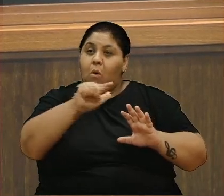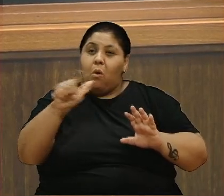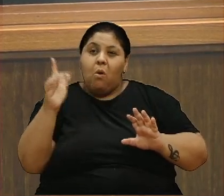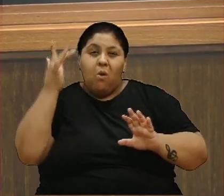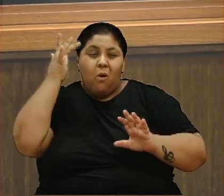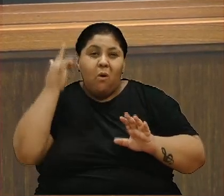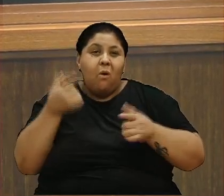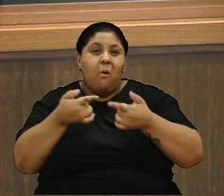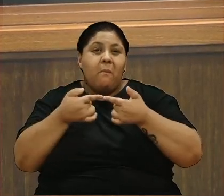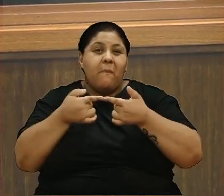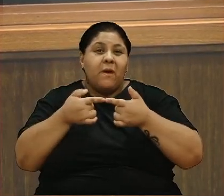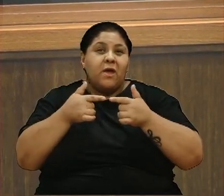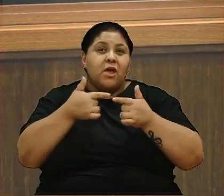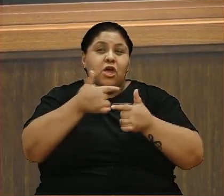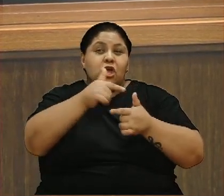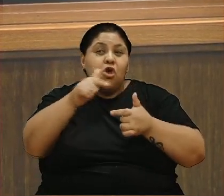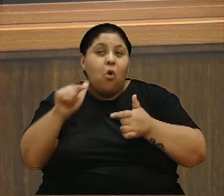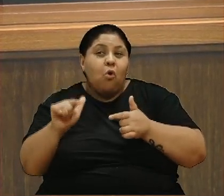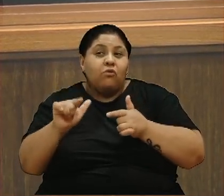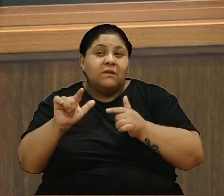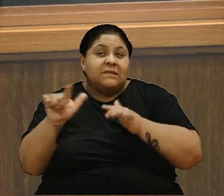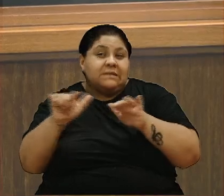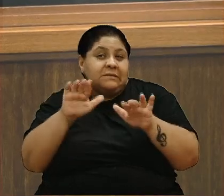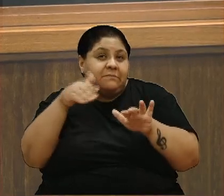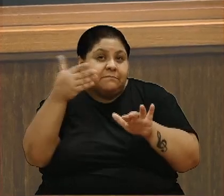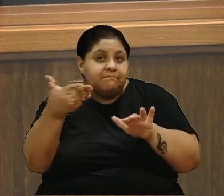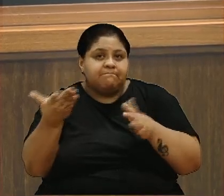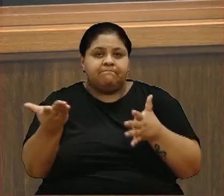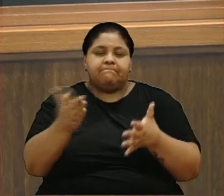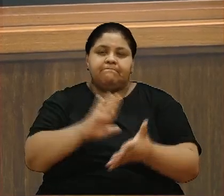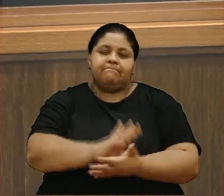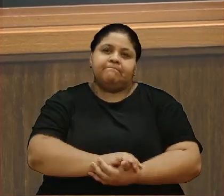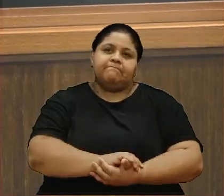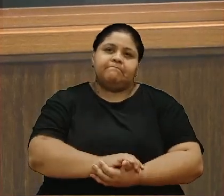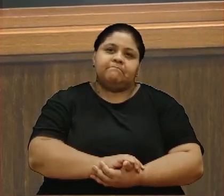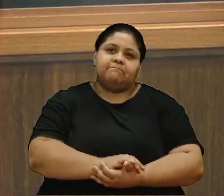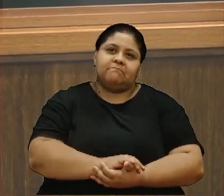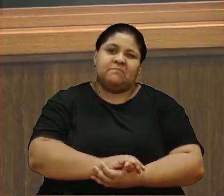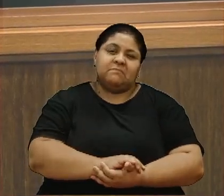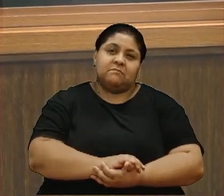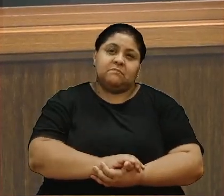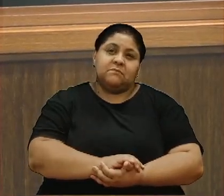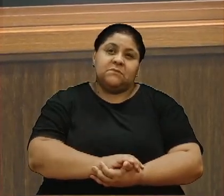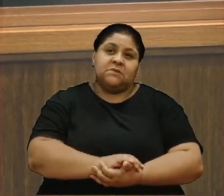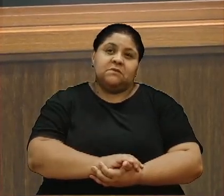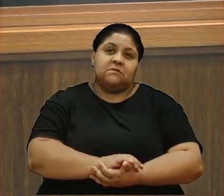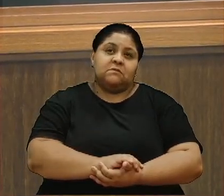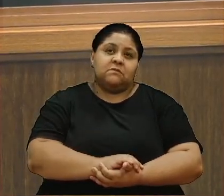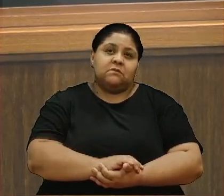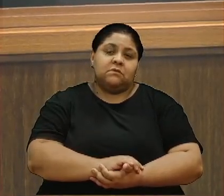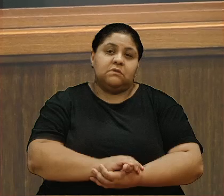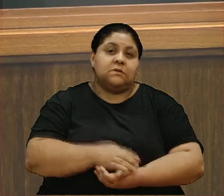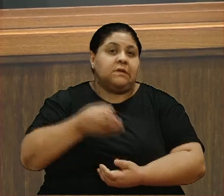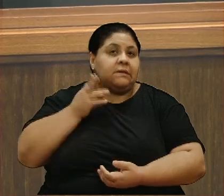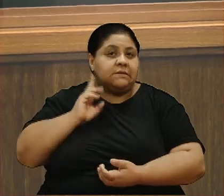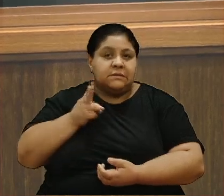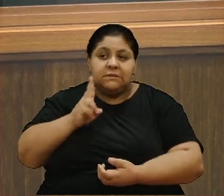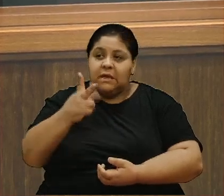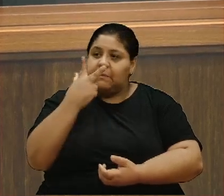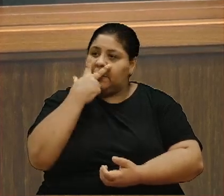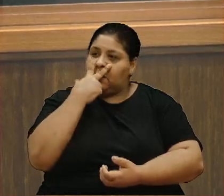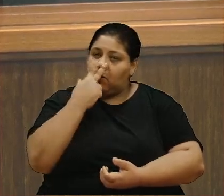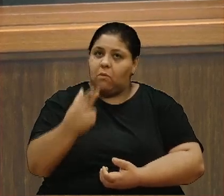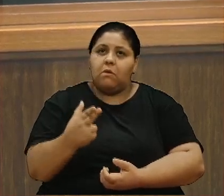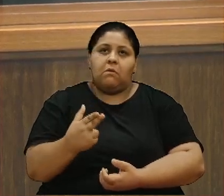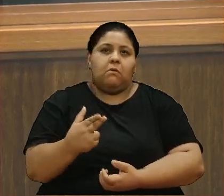ainda na semana que vem. Então, realmente, olha, a coisa não despiora nunca. É só